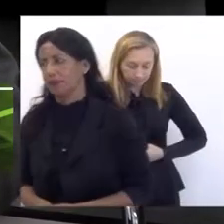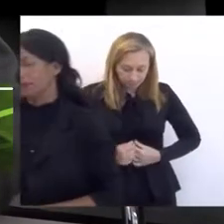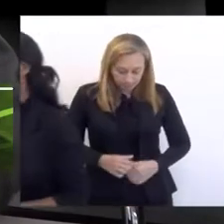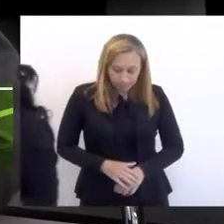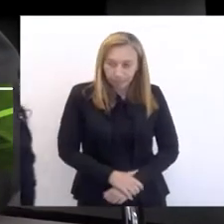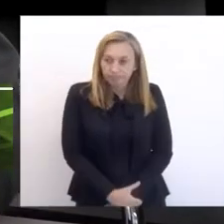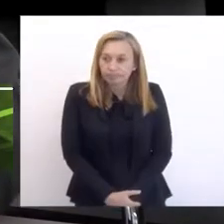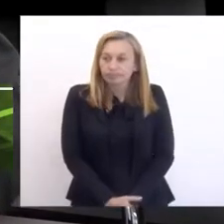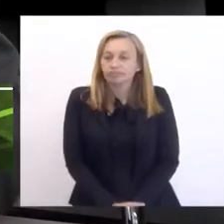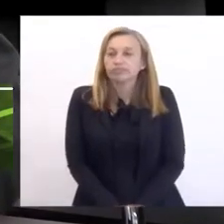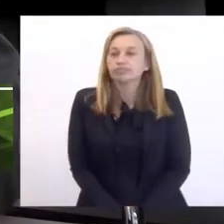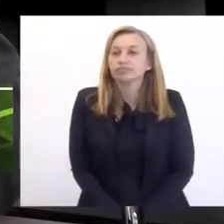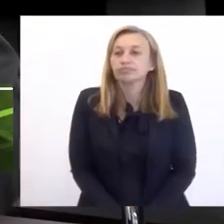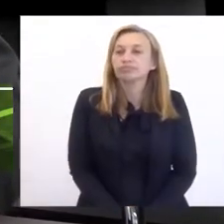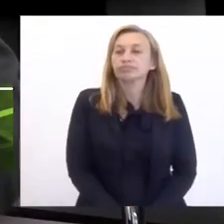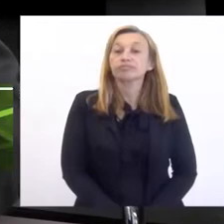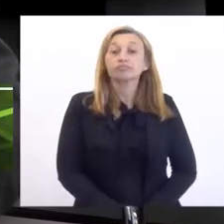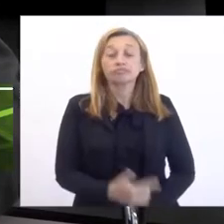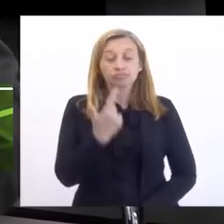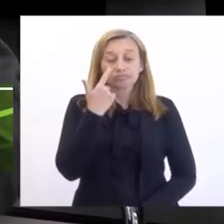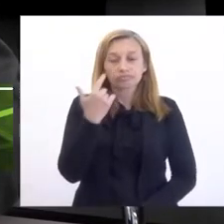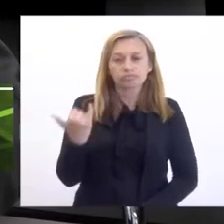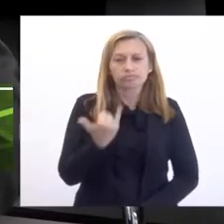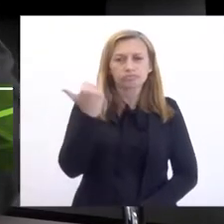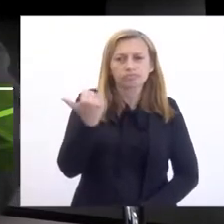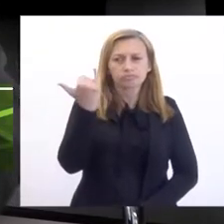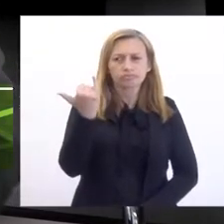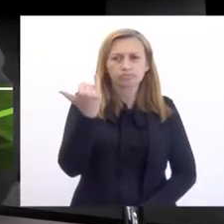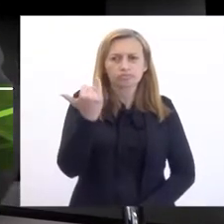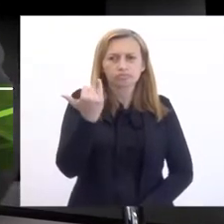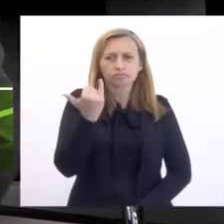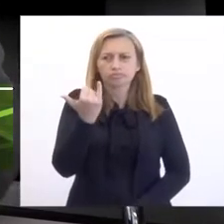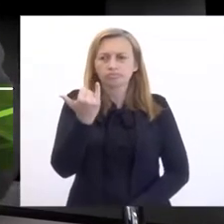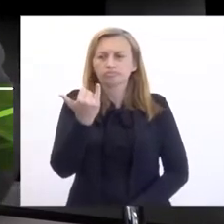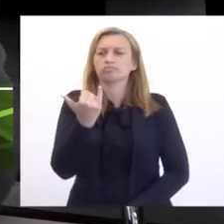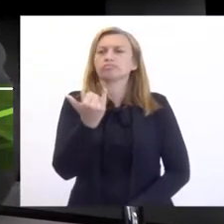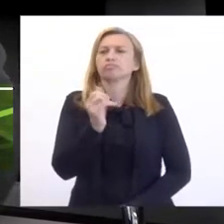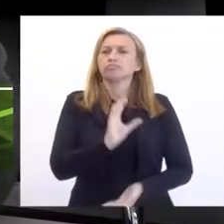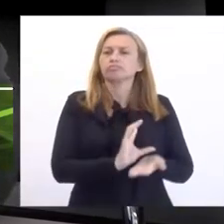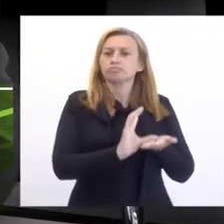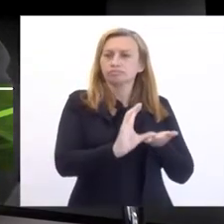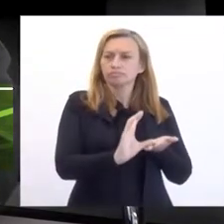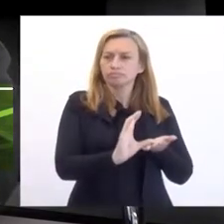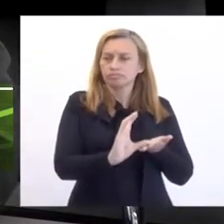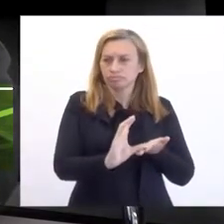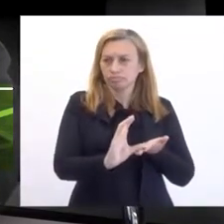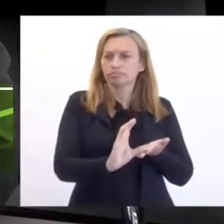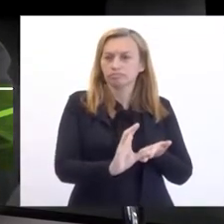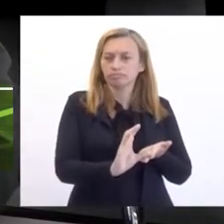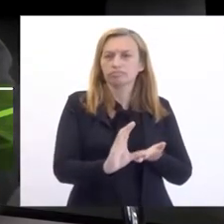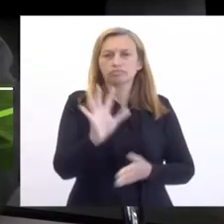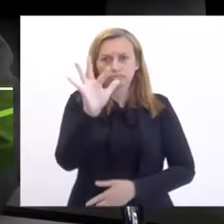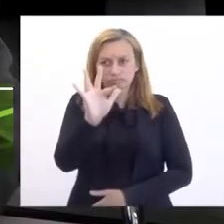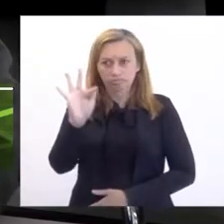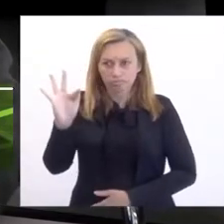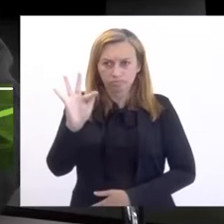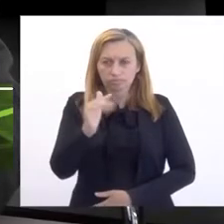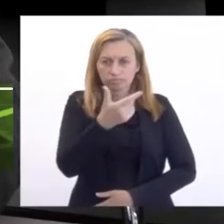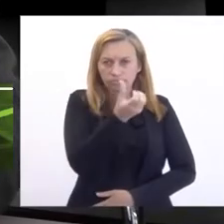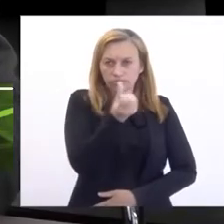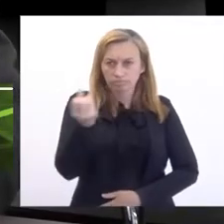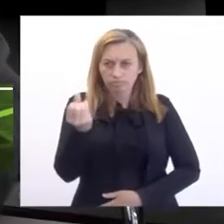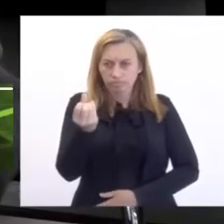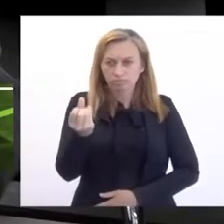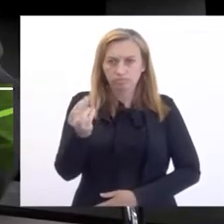públicas. Vimos a importância do auxílio emergencial federal de R$ 600 conquistado pela oposição no ano